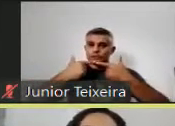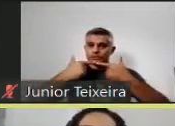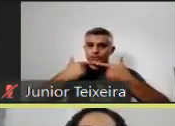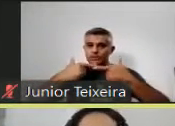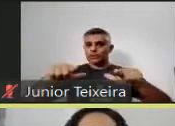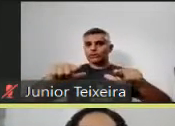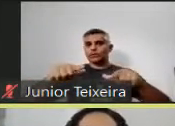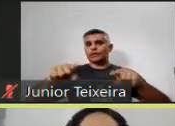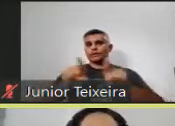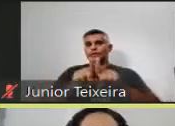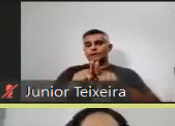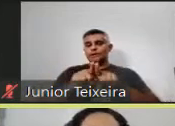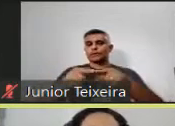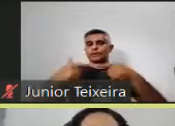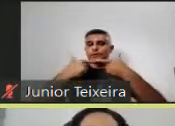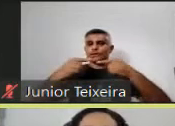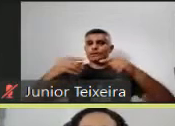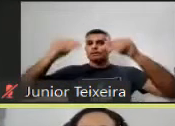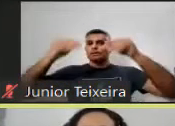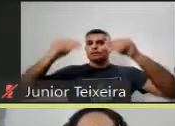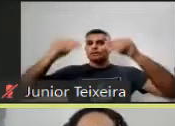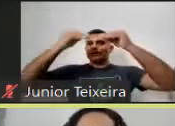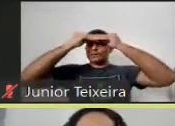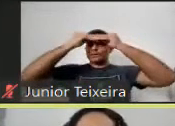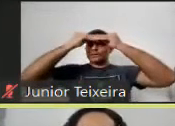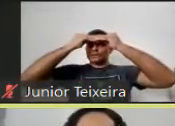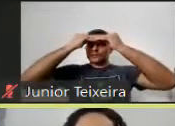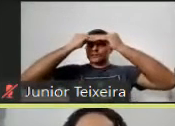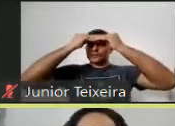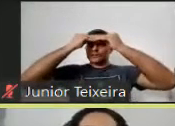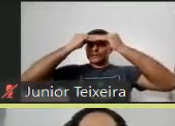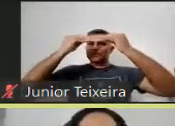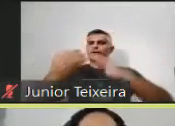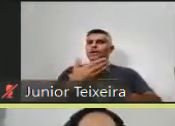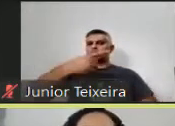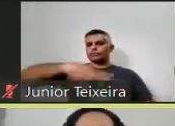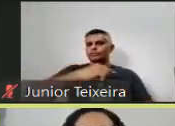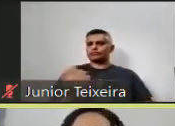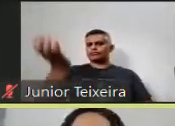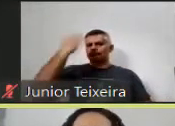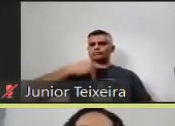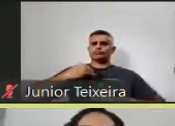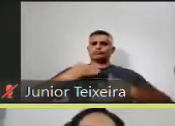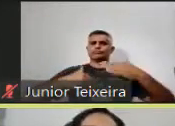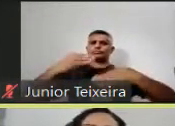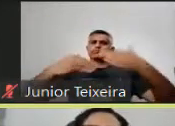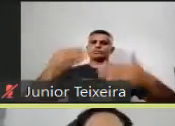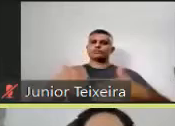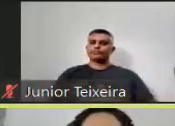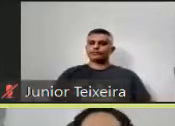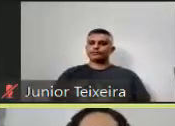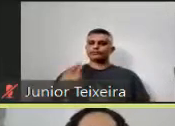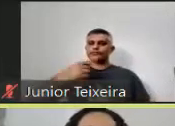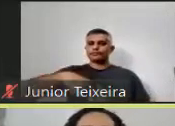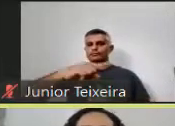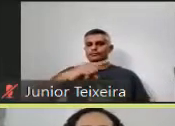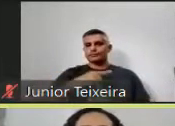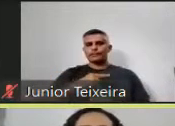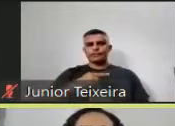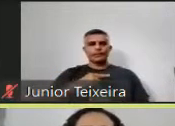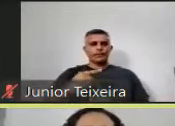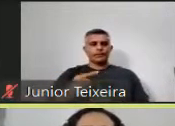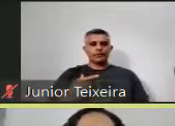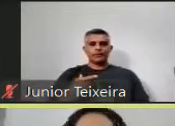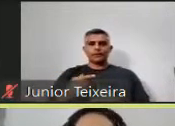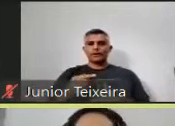gente vive em sociedade, a gente vai vivenciar variados contextos em termos de uso de língua ou de aprendizagem de língua, e